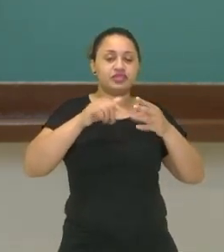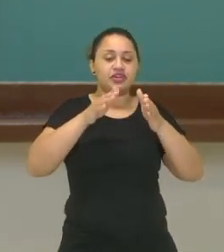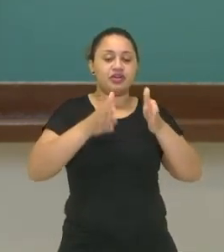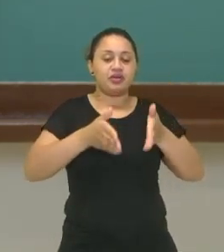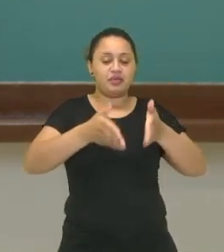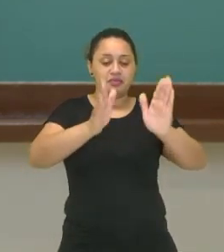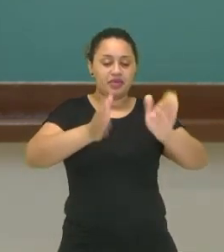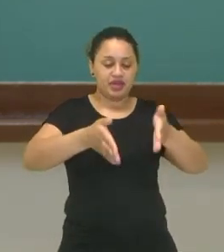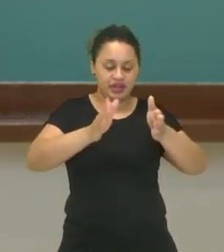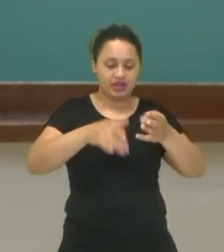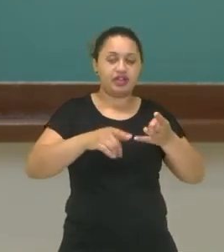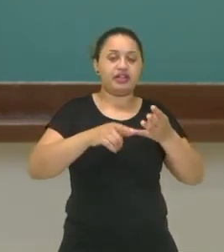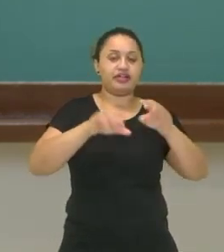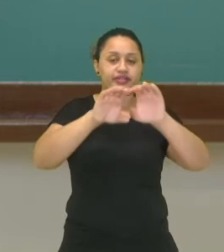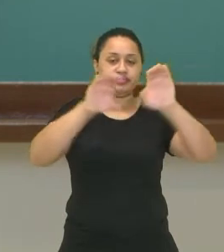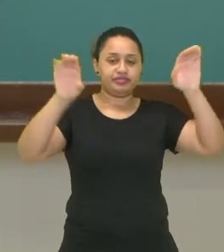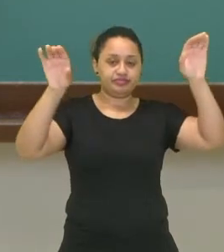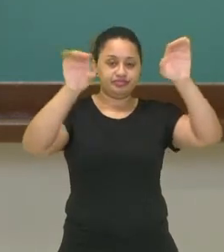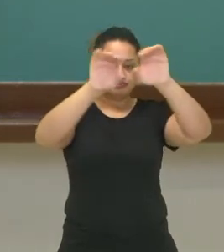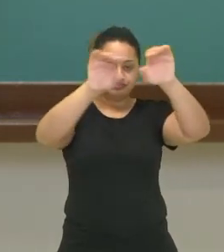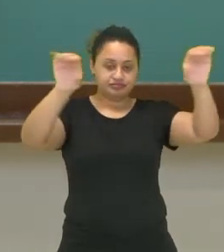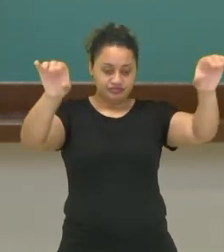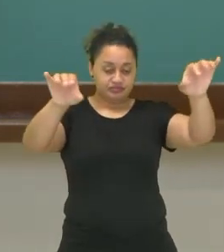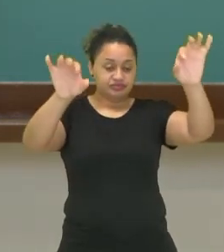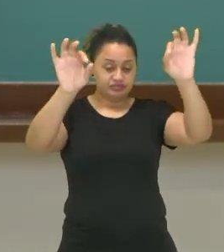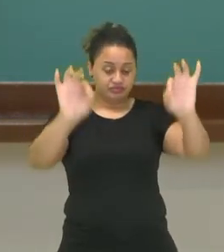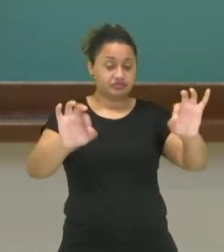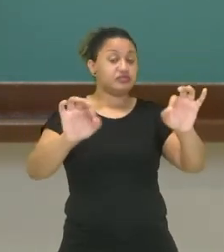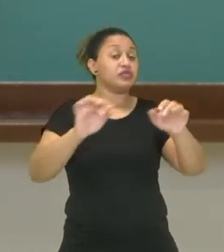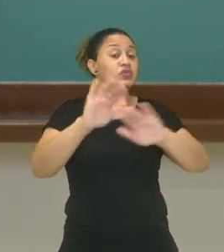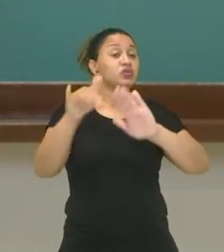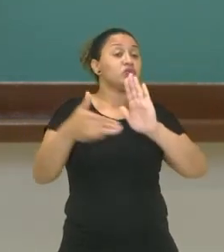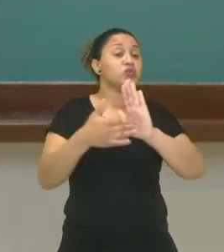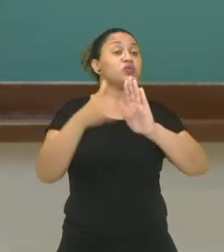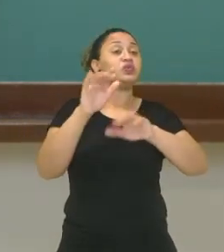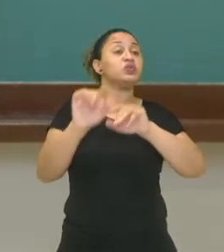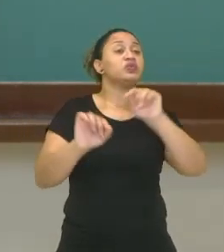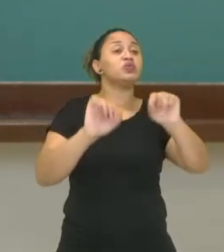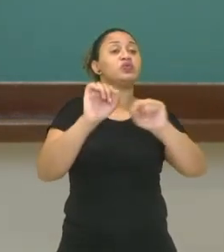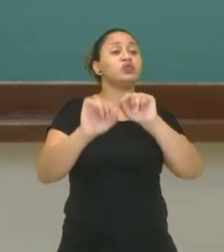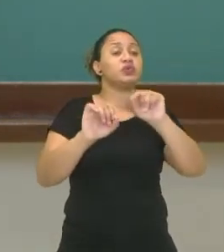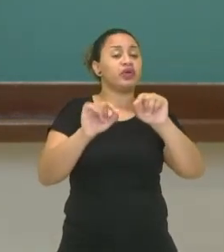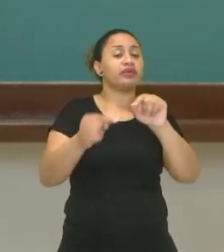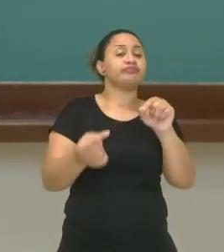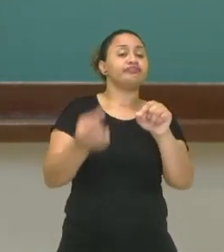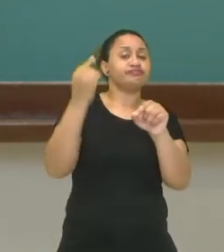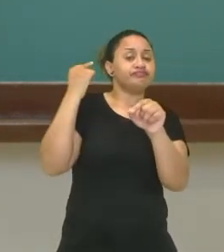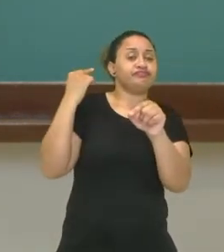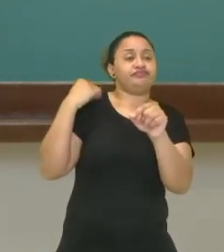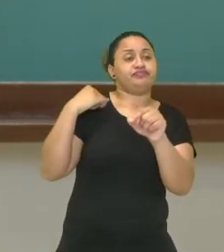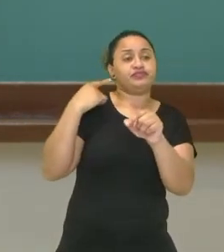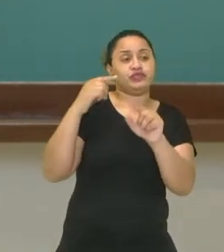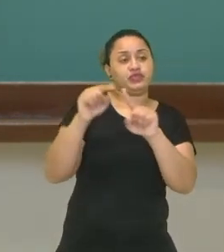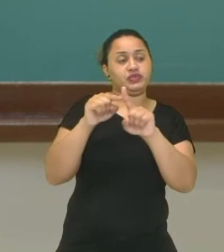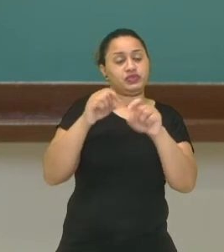simétrica, a barra fixa, foram todos vindos lá e herdados da ginástica